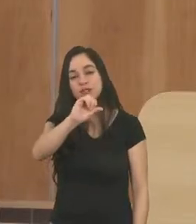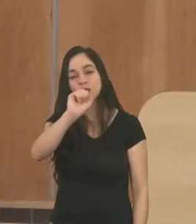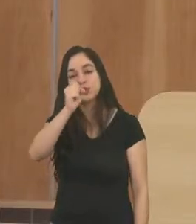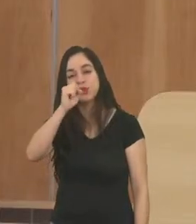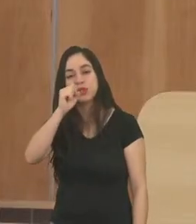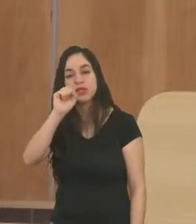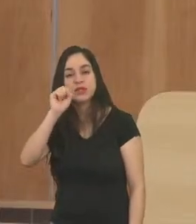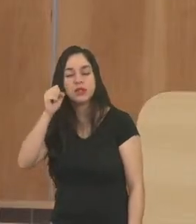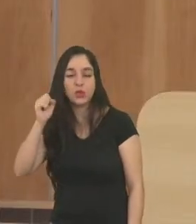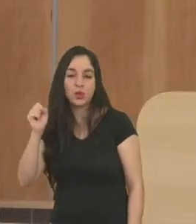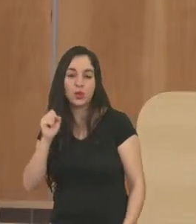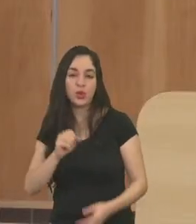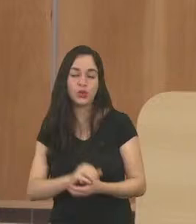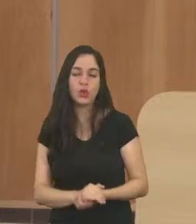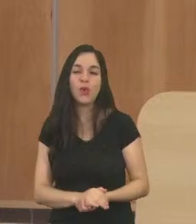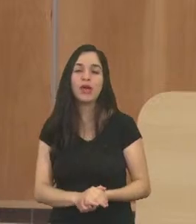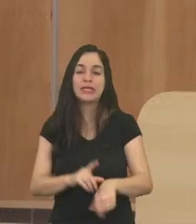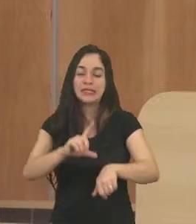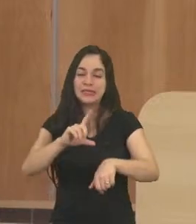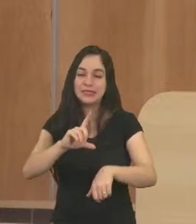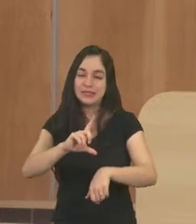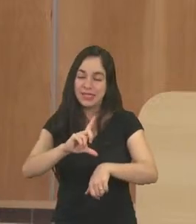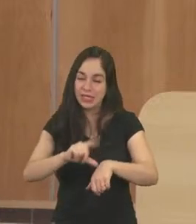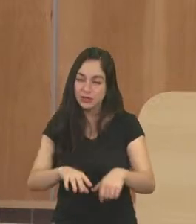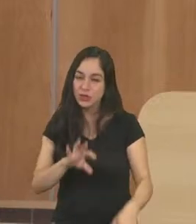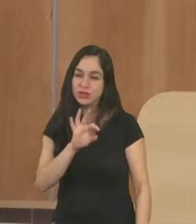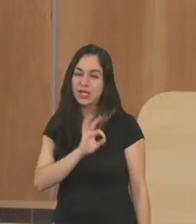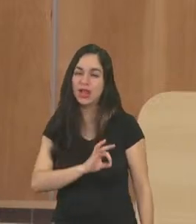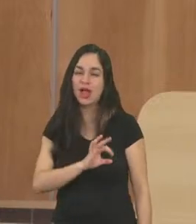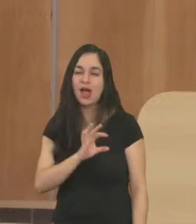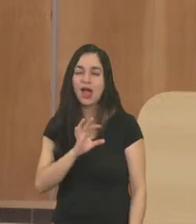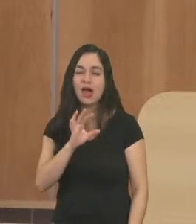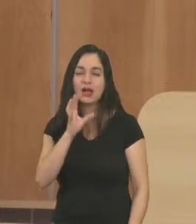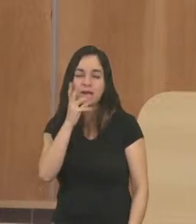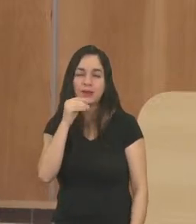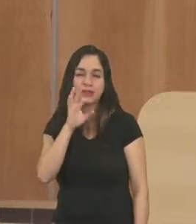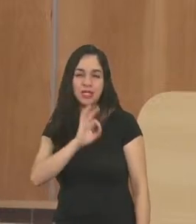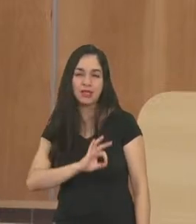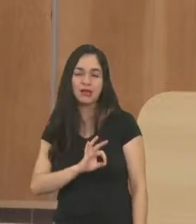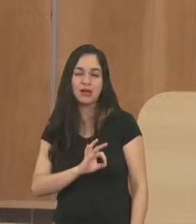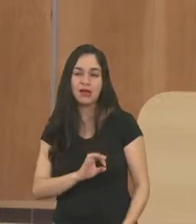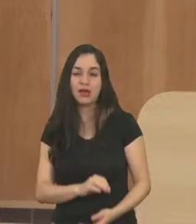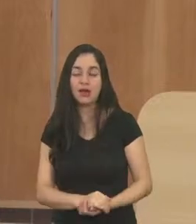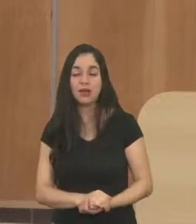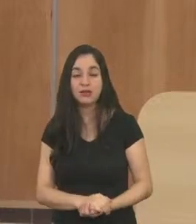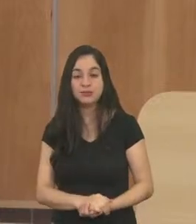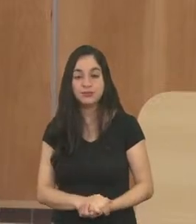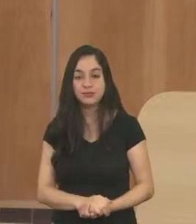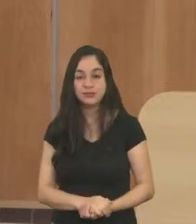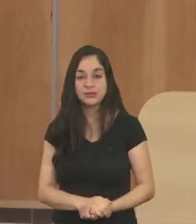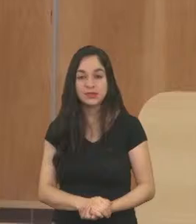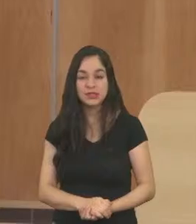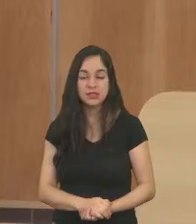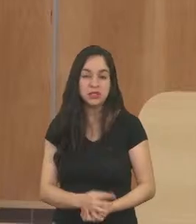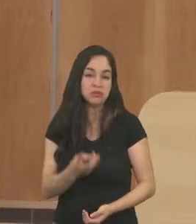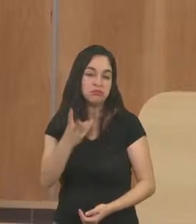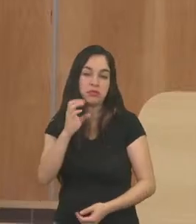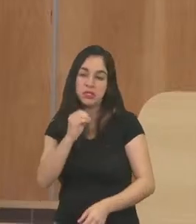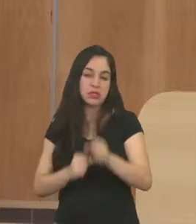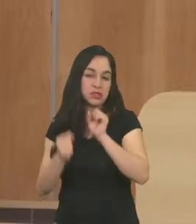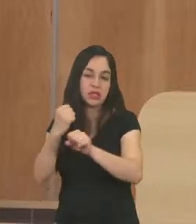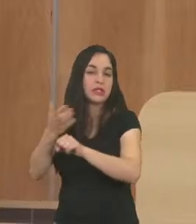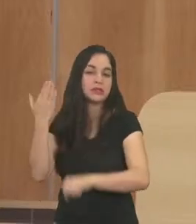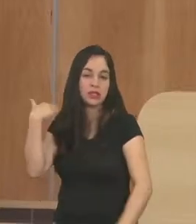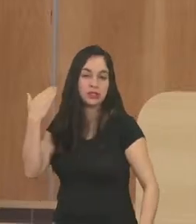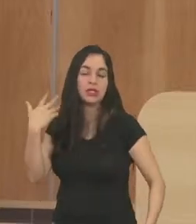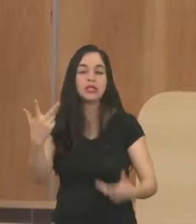1988. Atrasou salário. 30 e poucos anos atrás é a mesma situação do que a gente tem hoje.